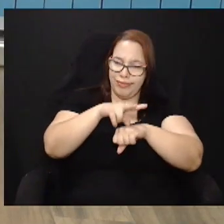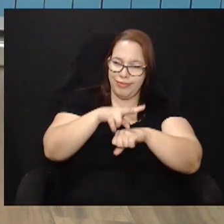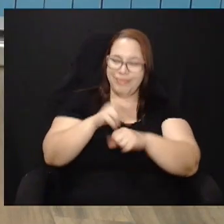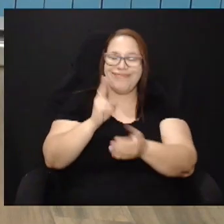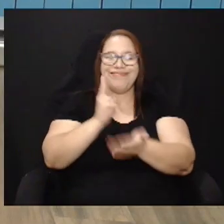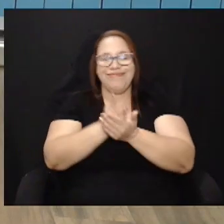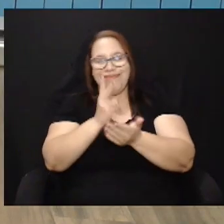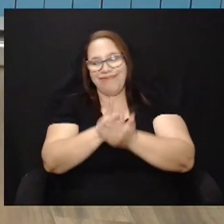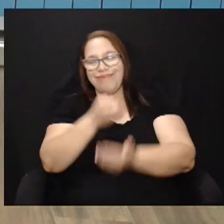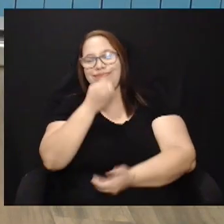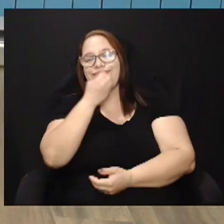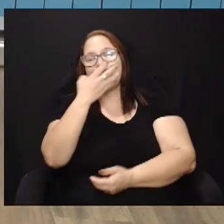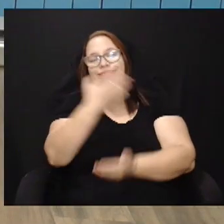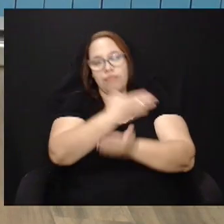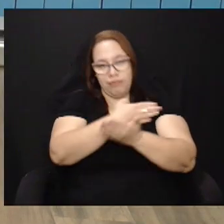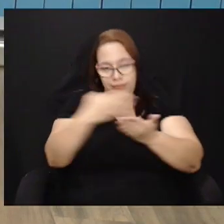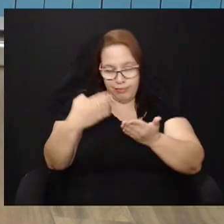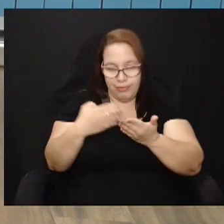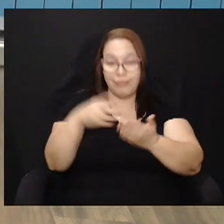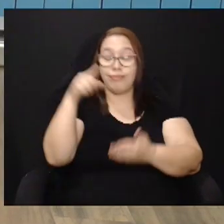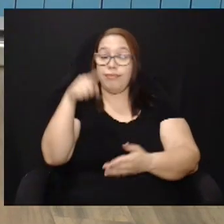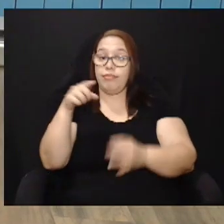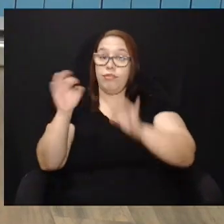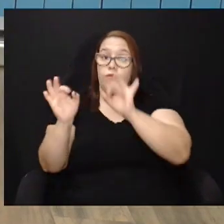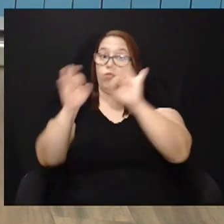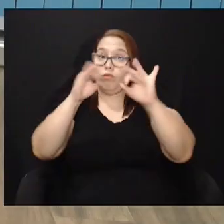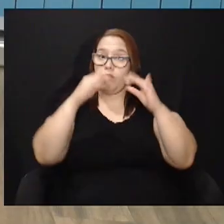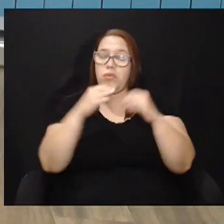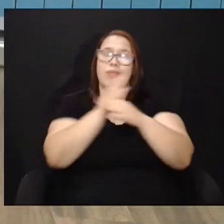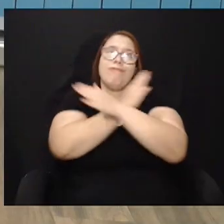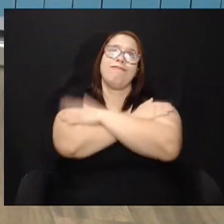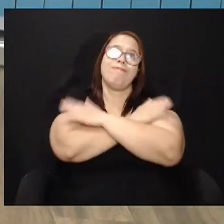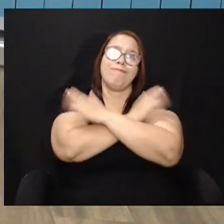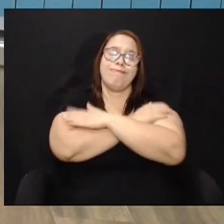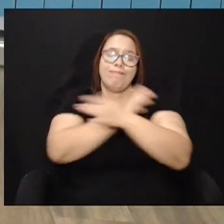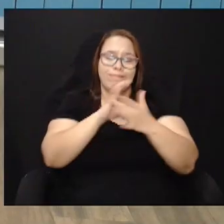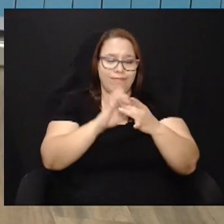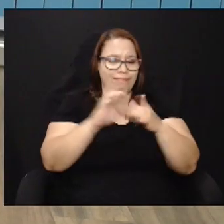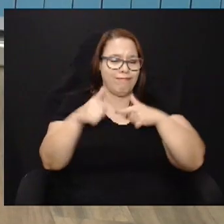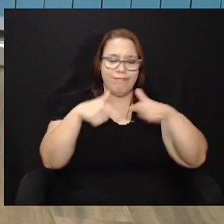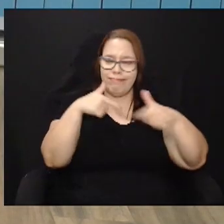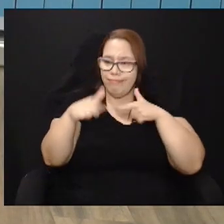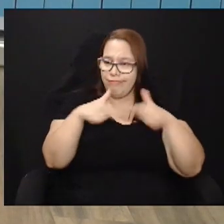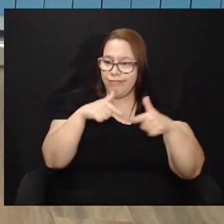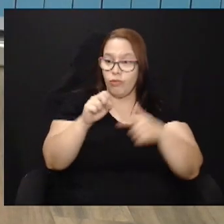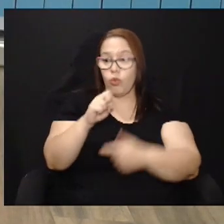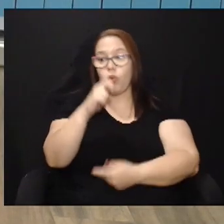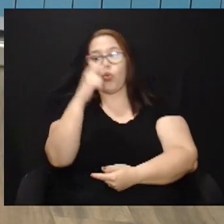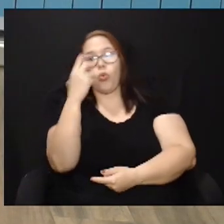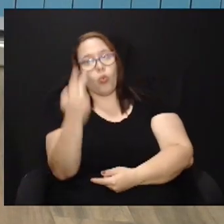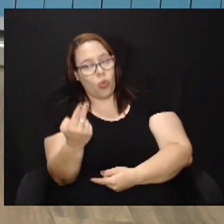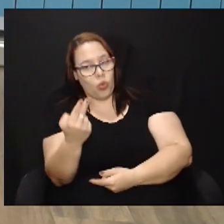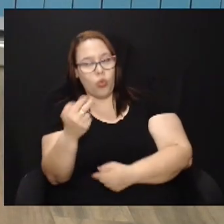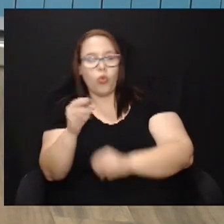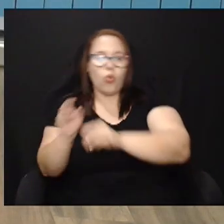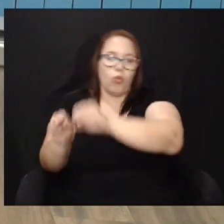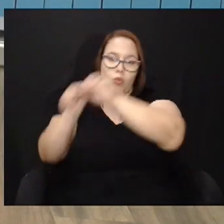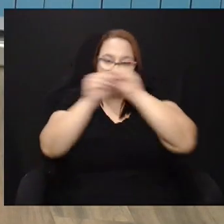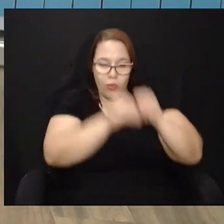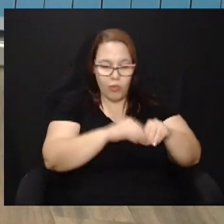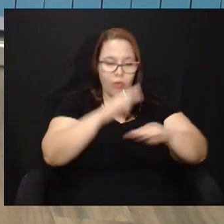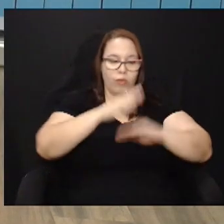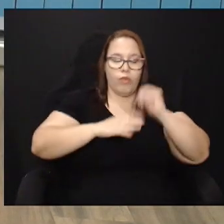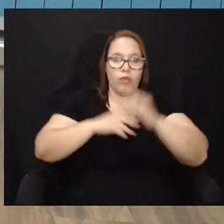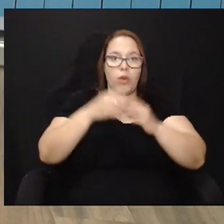ainda está começando. Para você que está desempregado, disponível para o mercado de trabalho ou para você que quer mudar de área, preste